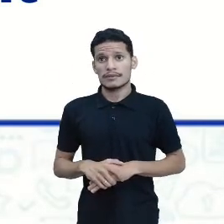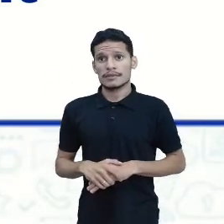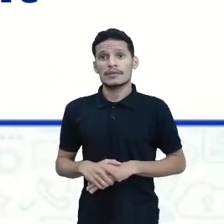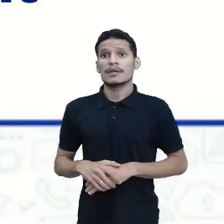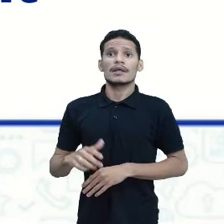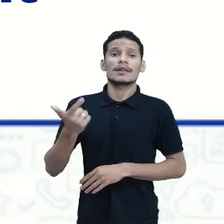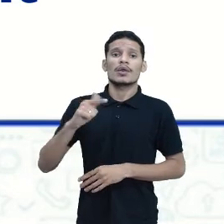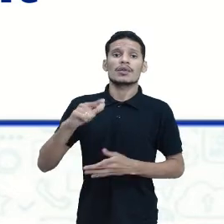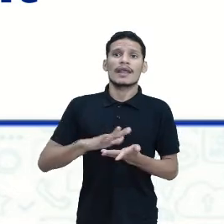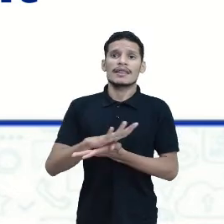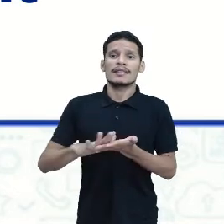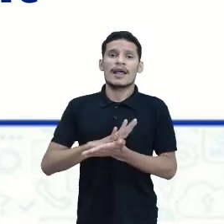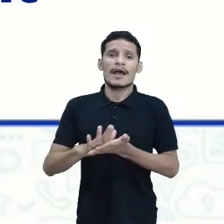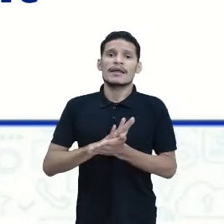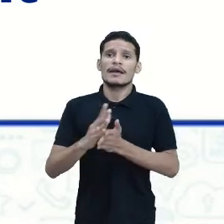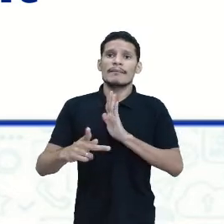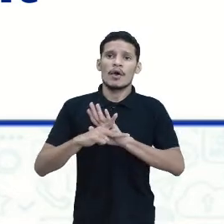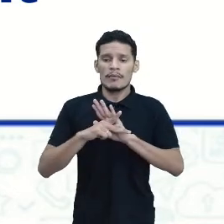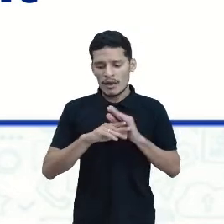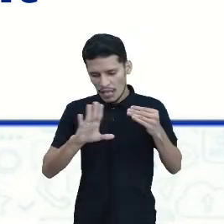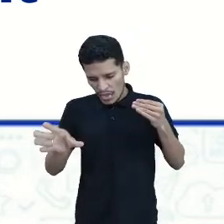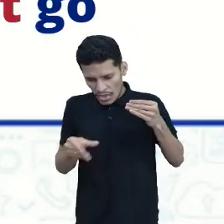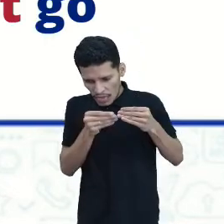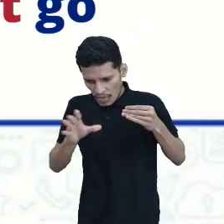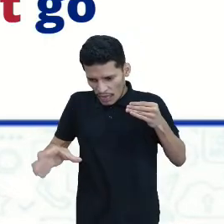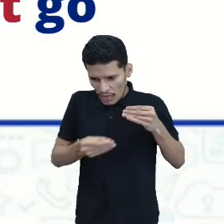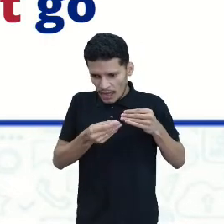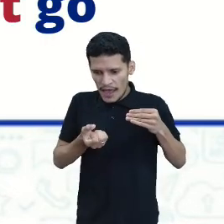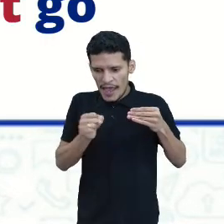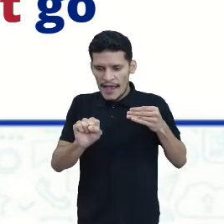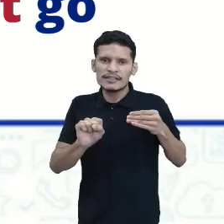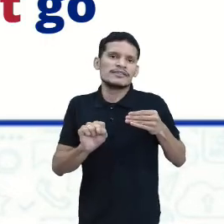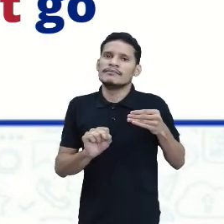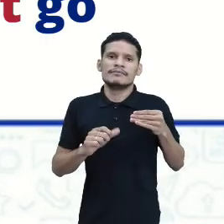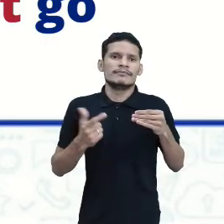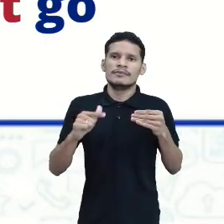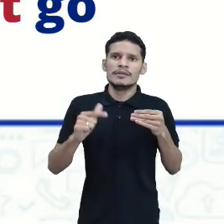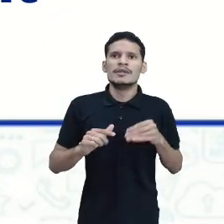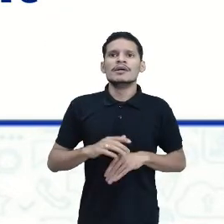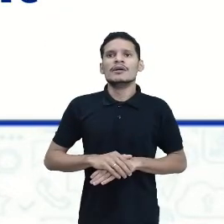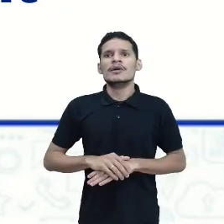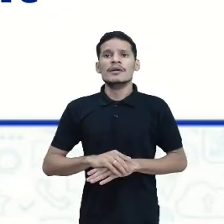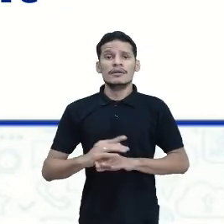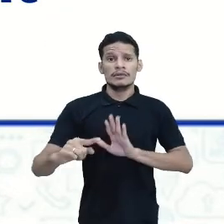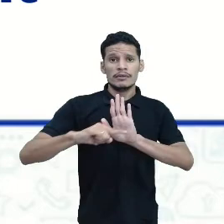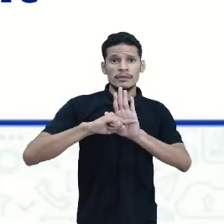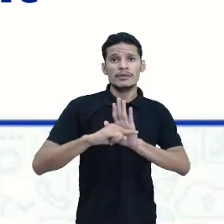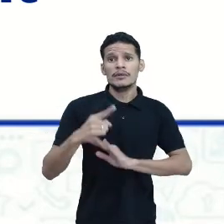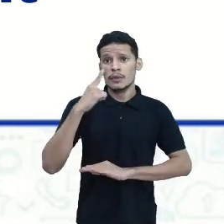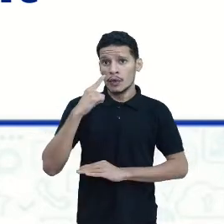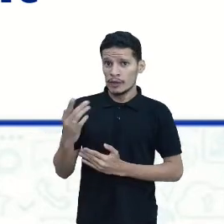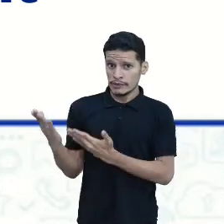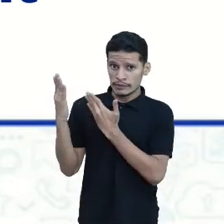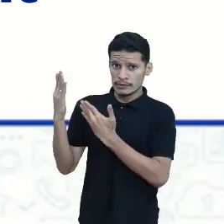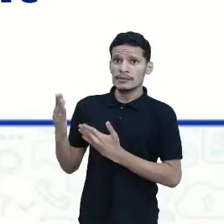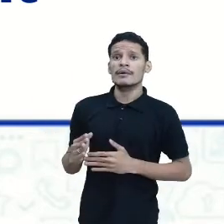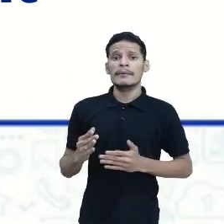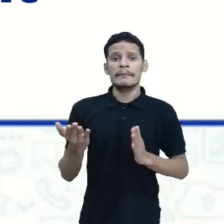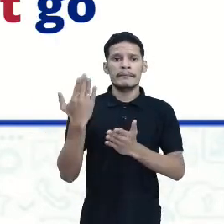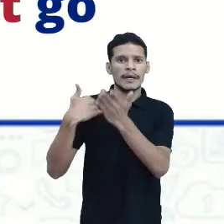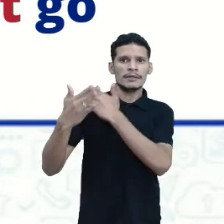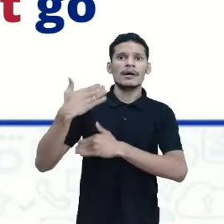há aquele enxerimento dos enxeridos, feito que o professor Rony fala. Negativa. Então, veja que o verbo ficou aqui no passado, mas